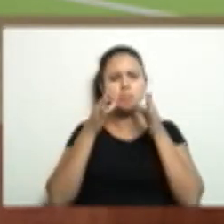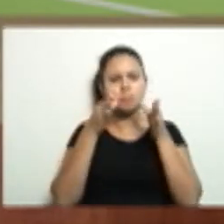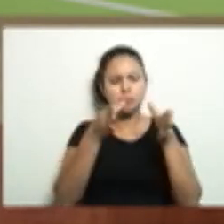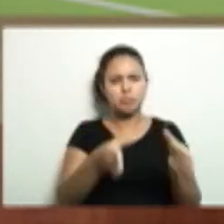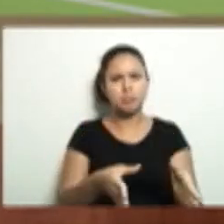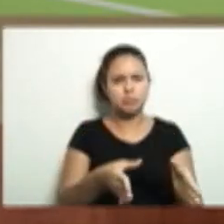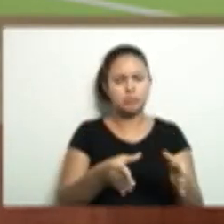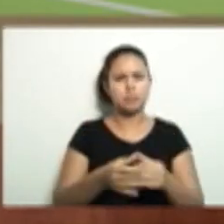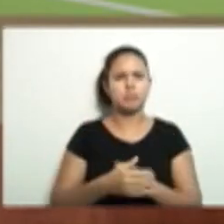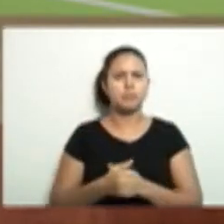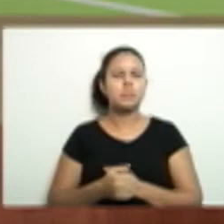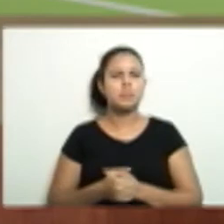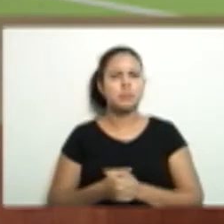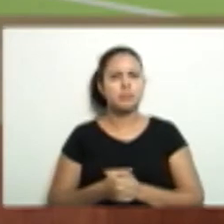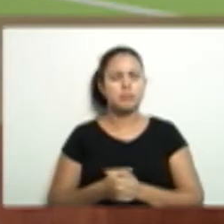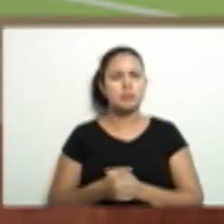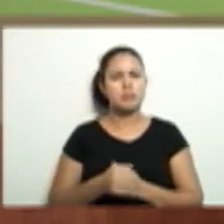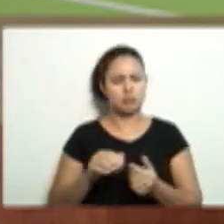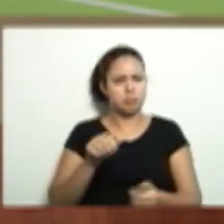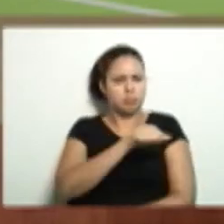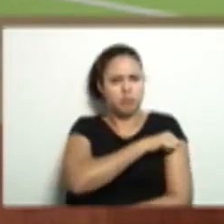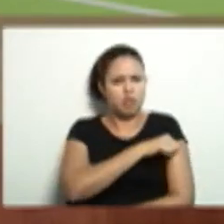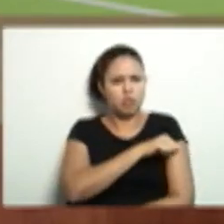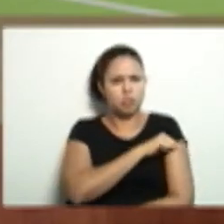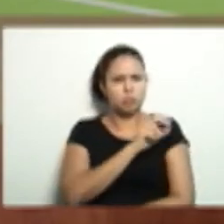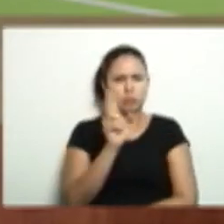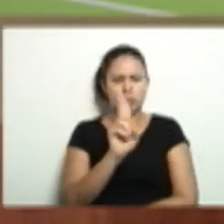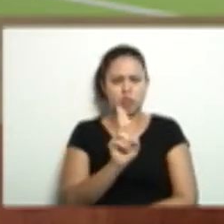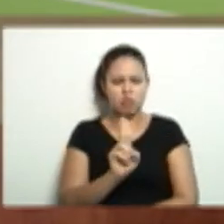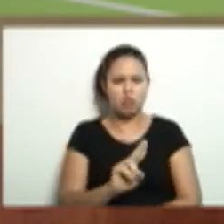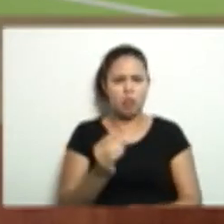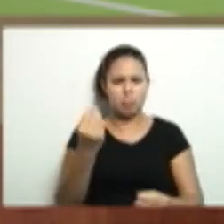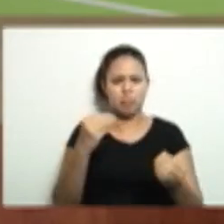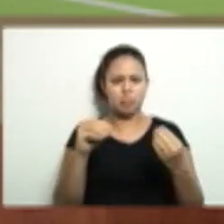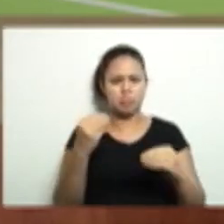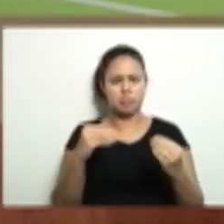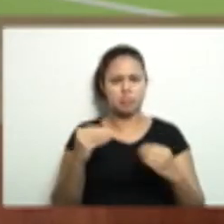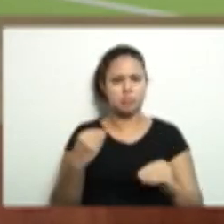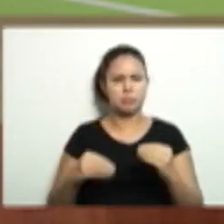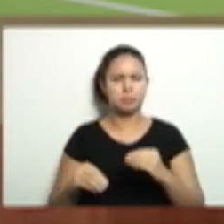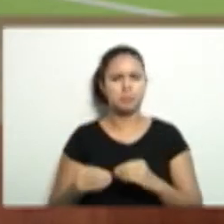Aluna Cássia, Everton, Ryan, Tereza, Valéria, Rose e Daiane.